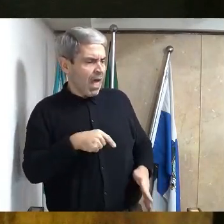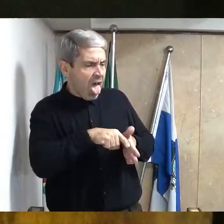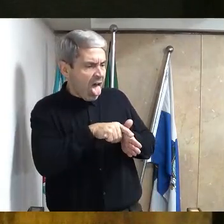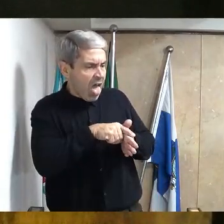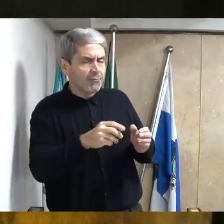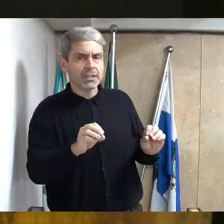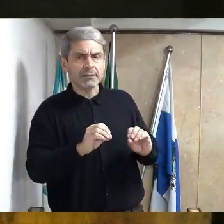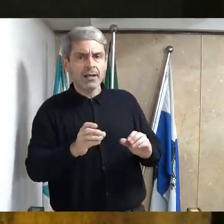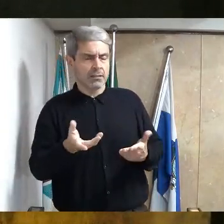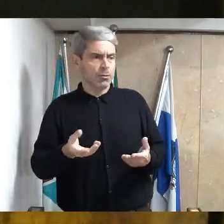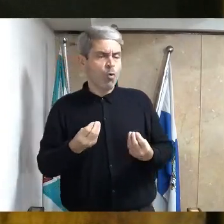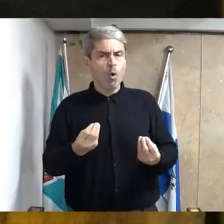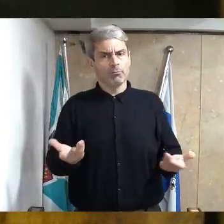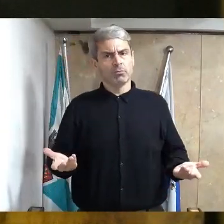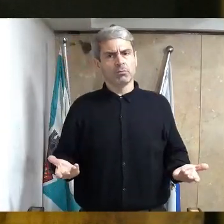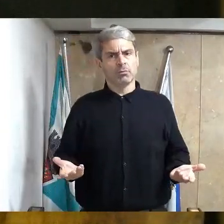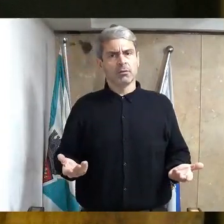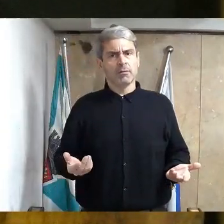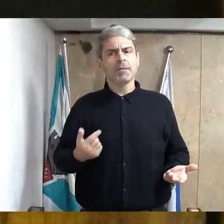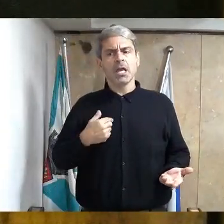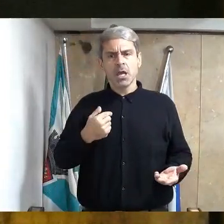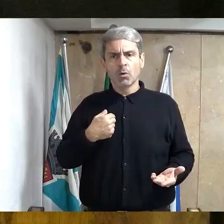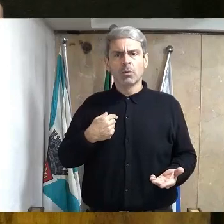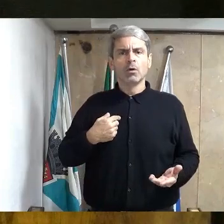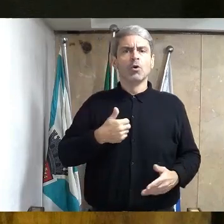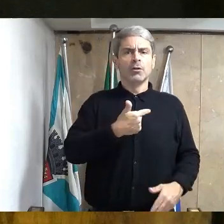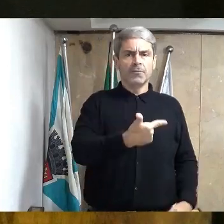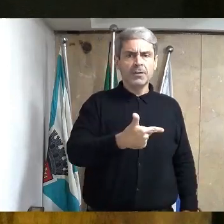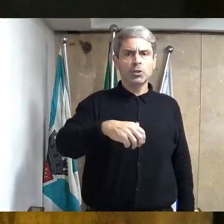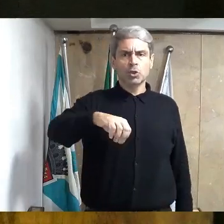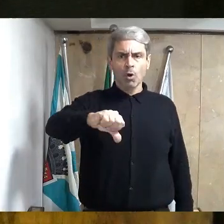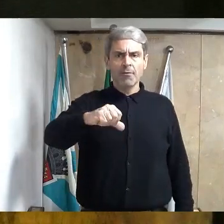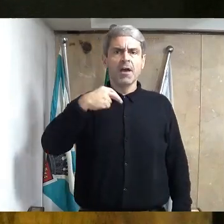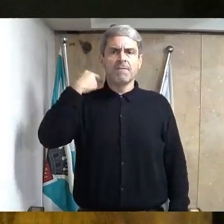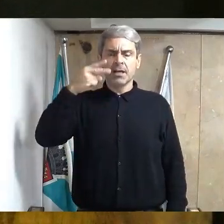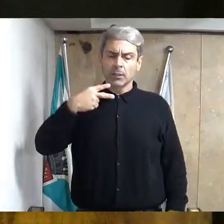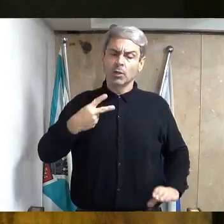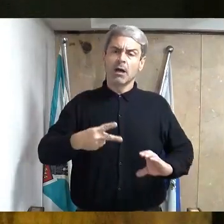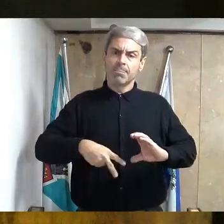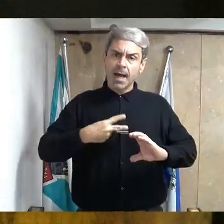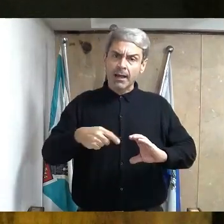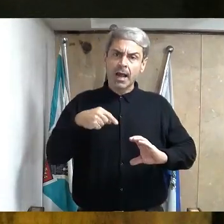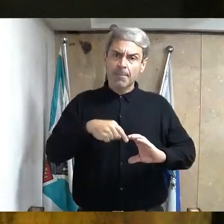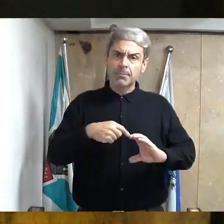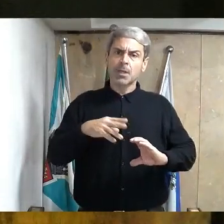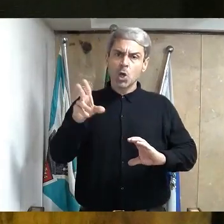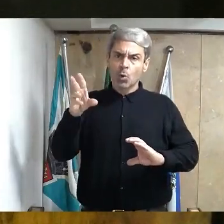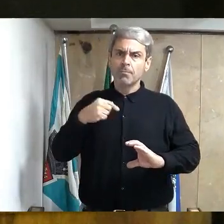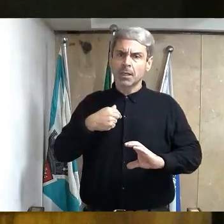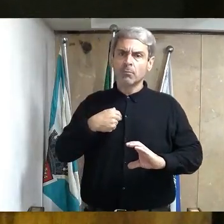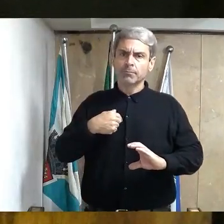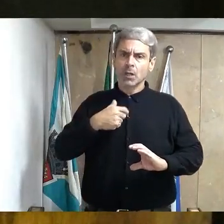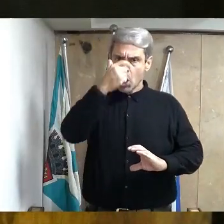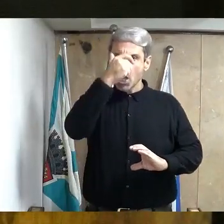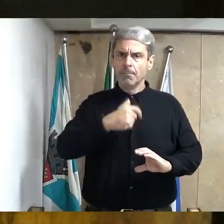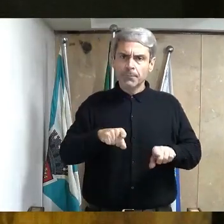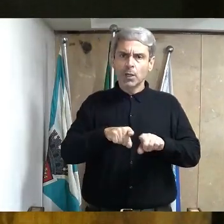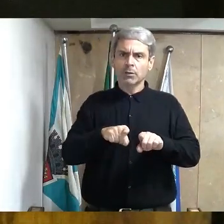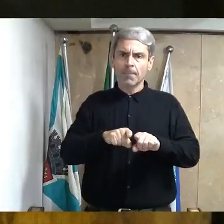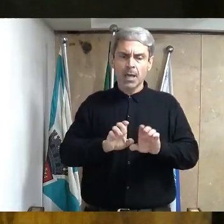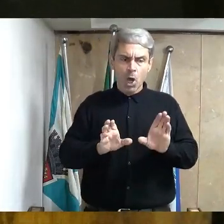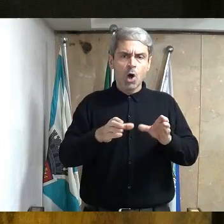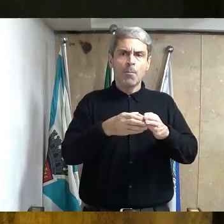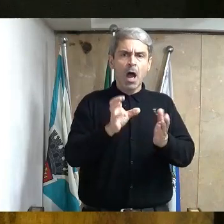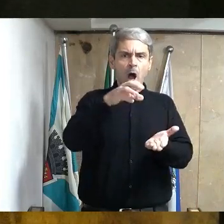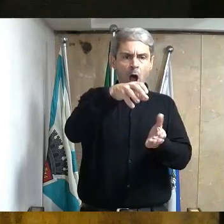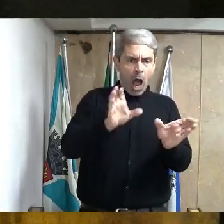É contra isso que os 29 vereadores dessa casa, aonde eu me incluo, aonde a comissão de transporte se